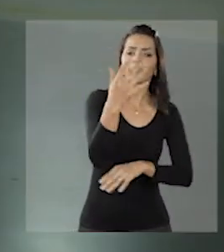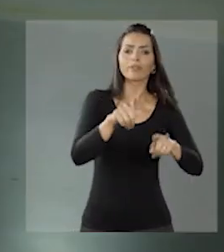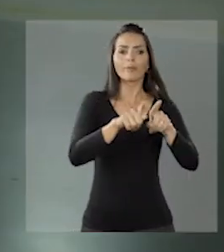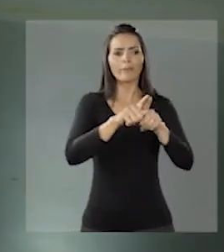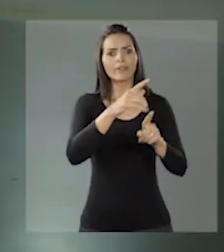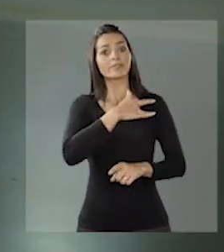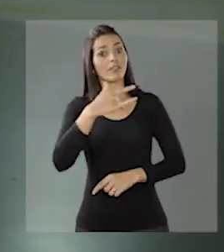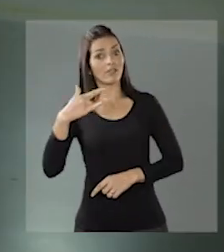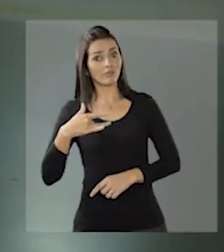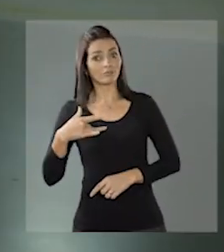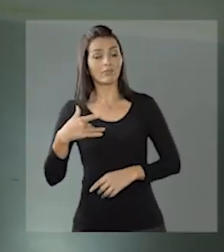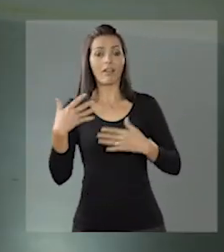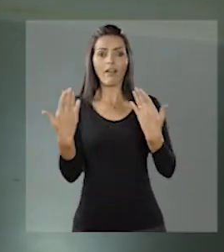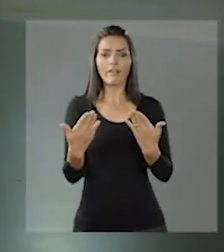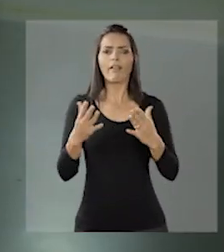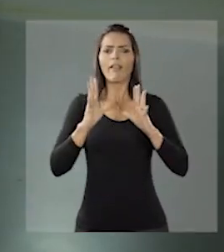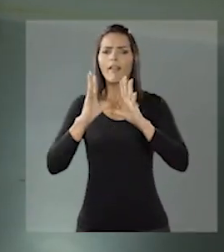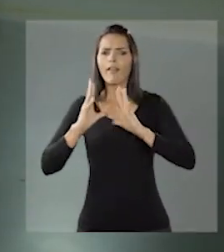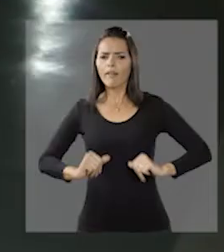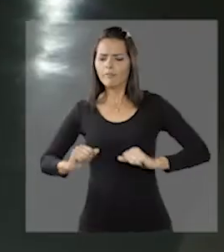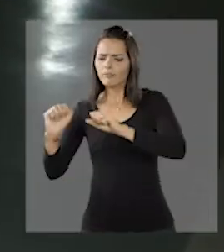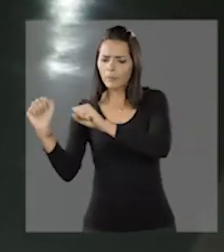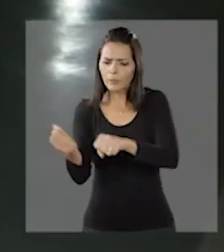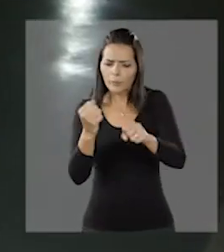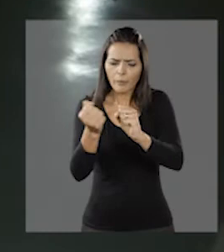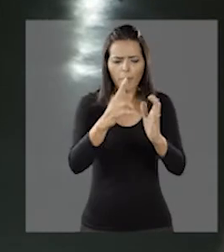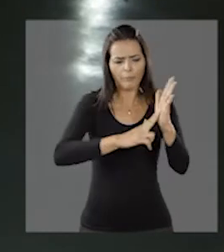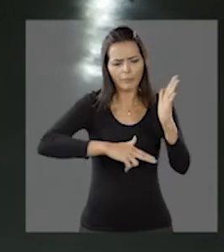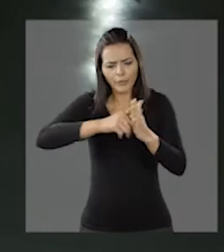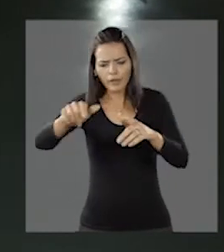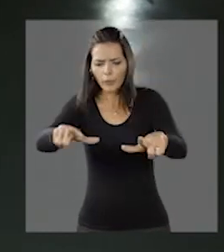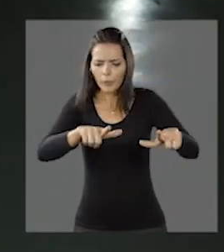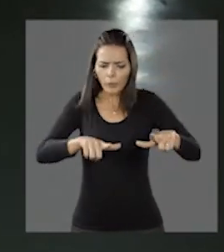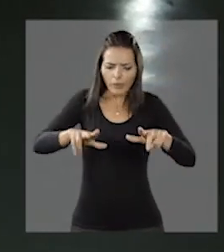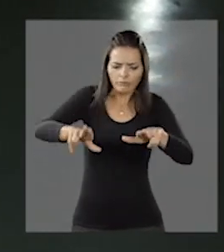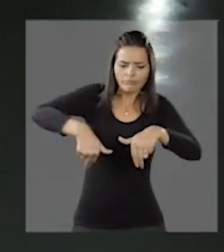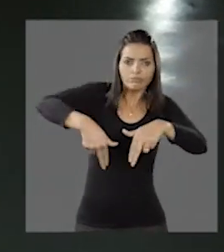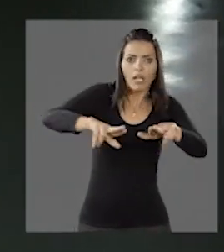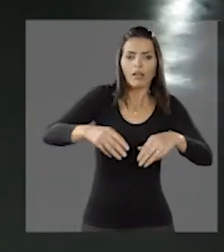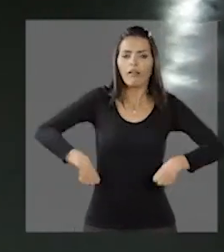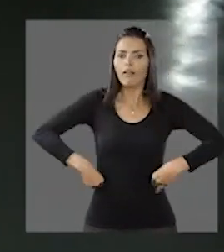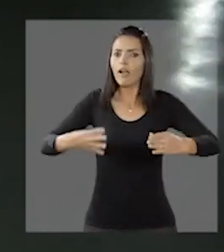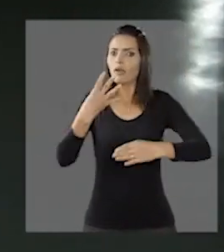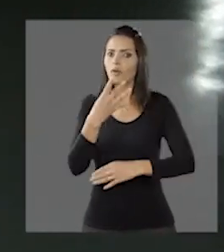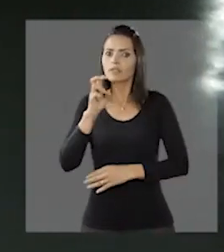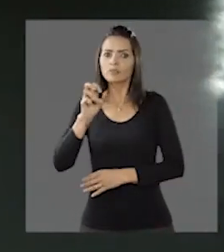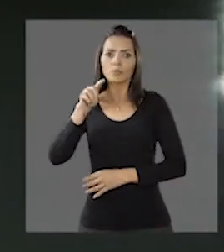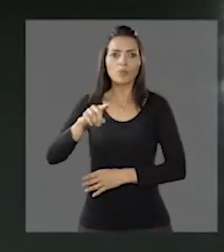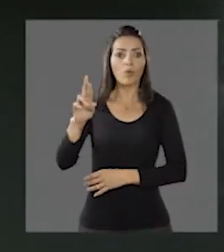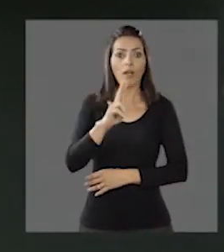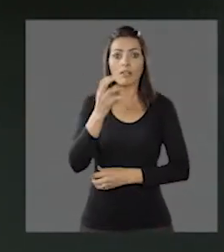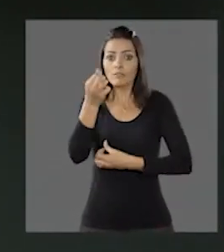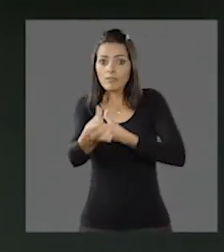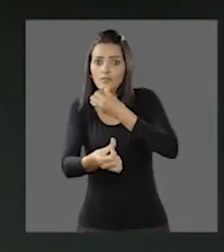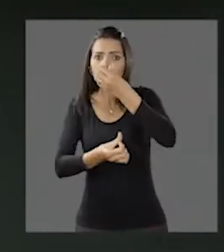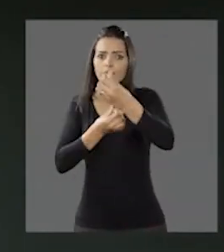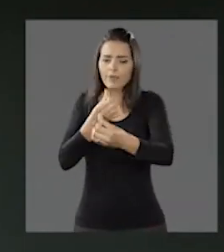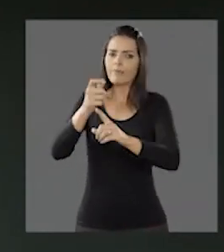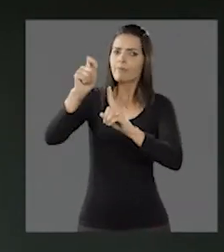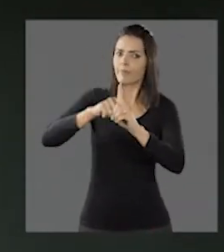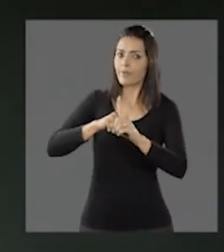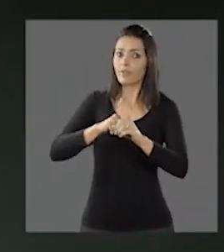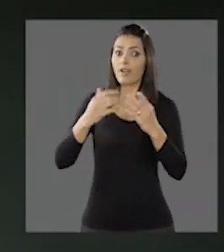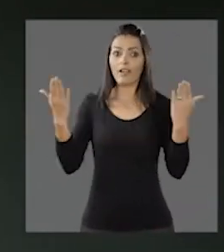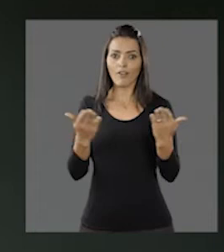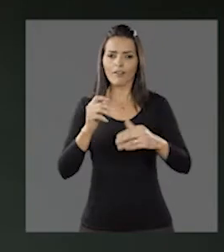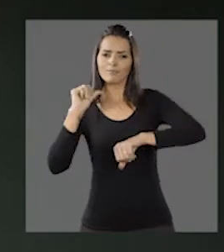Só com esses reparos e limpeza da área, eram gastos cerca de R$45 mil a cada 6 meses.